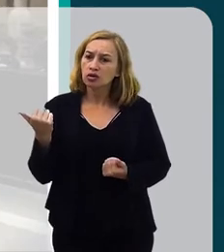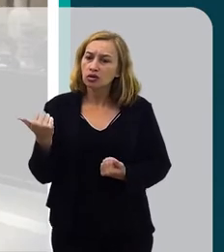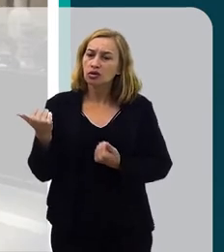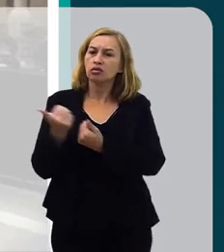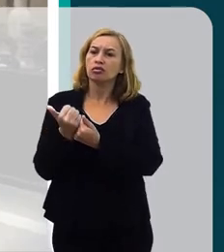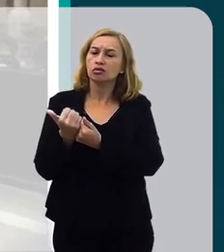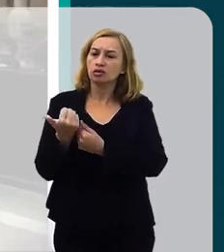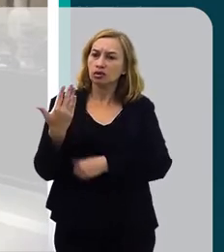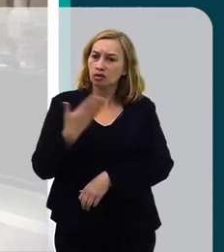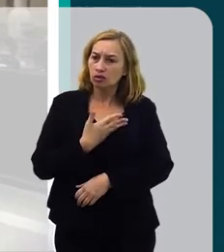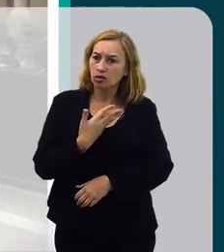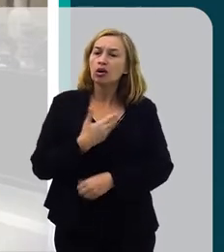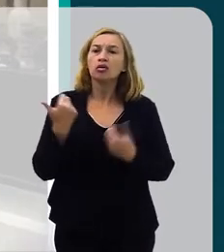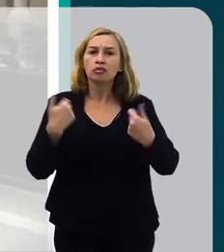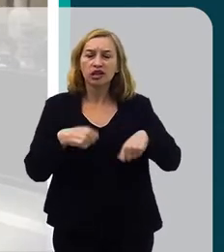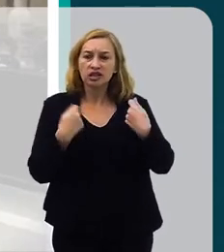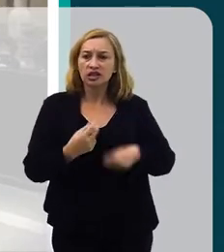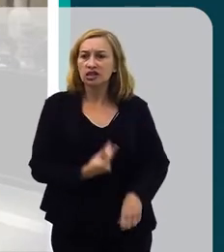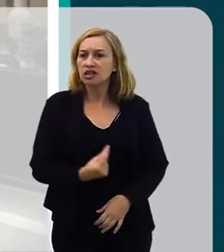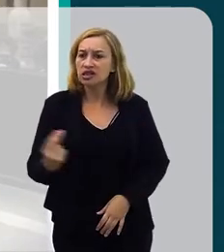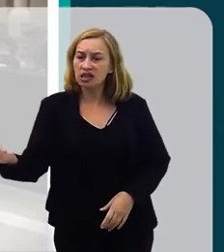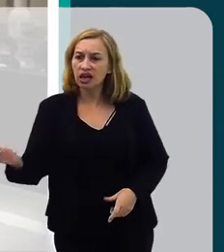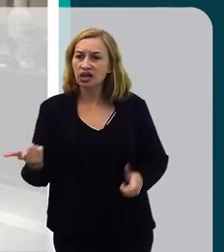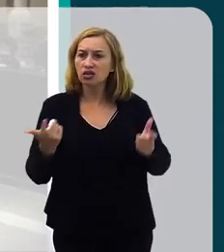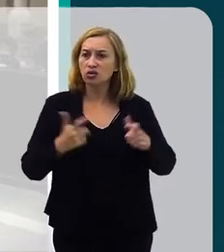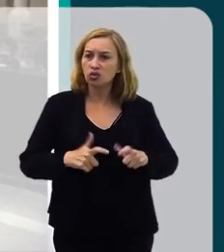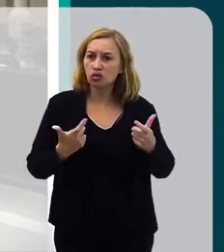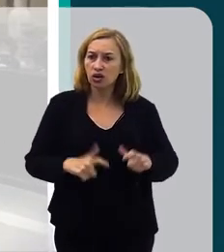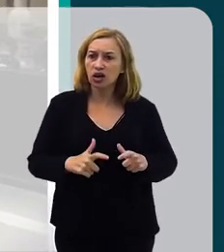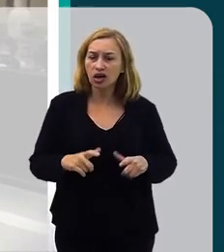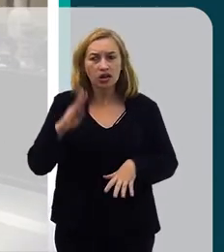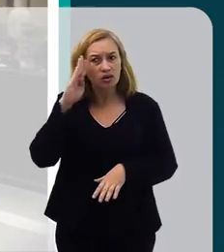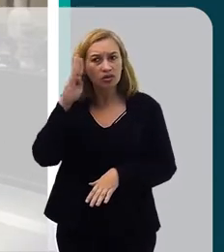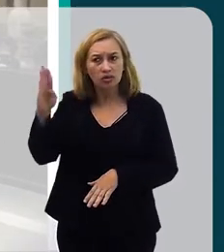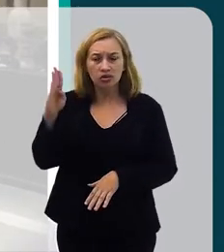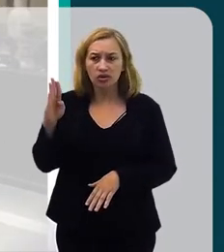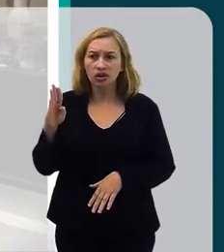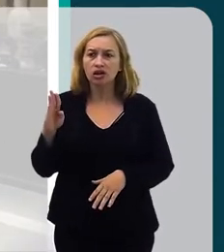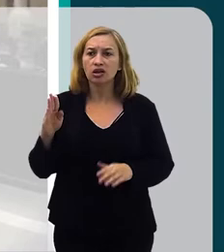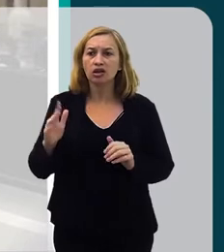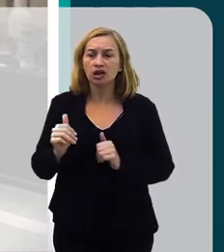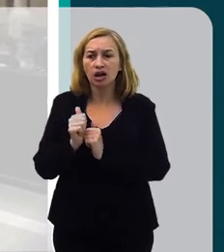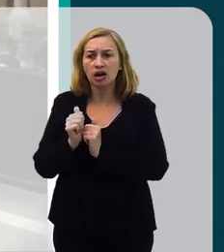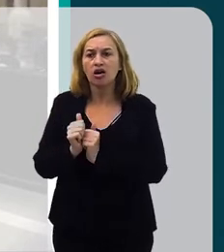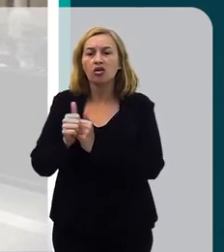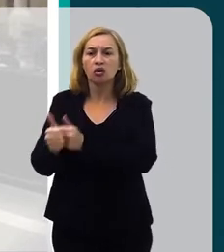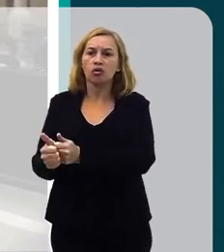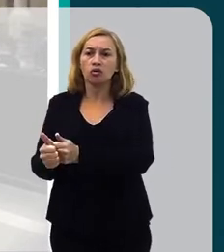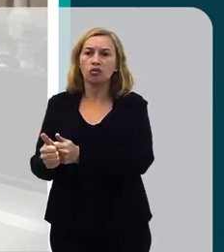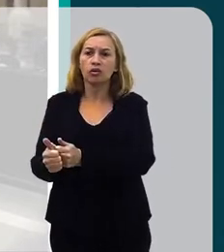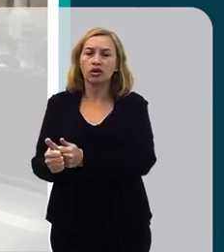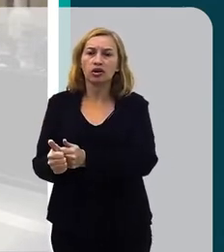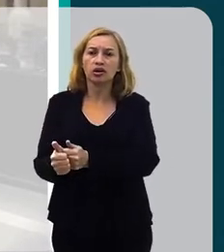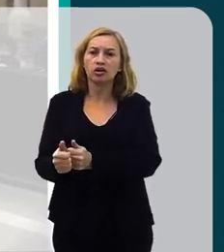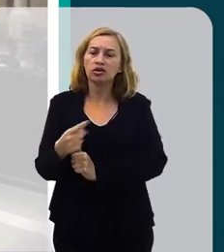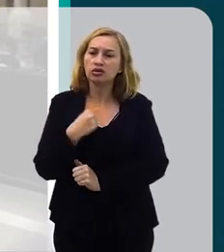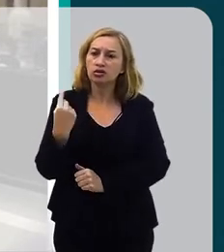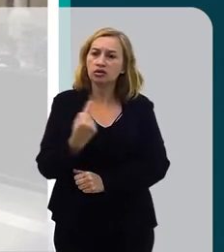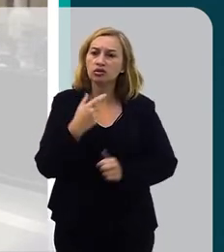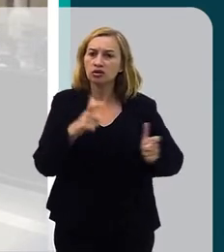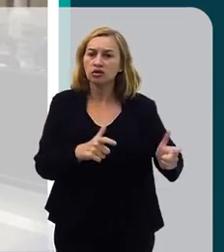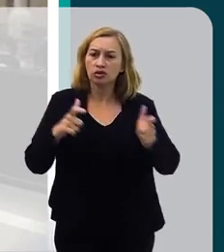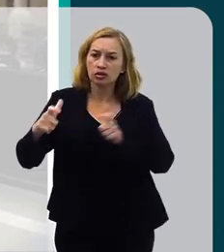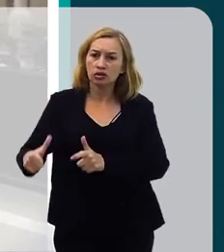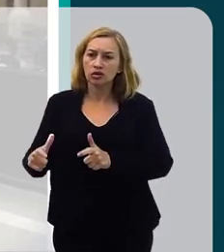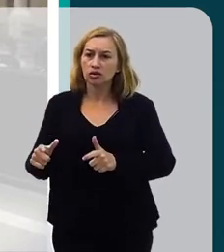os aliados, precisam também sair desse lugar de privilégio cis e acompanhar,